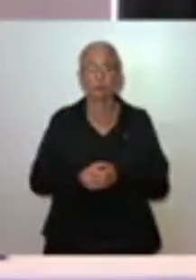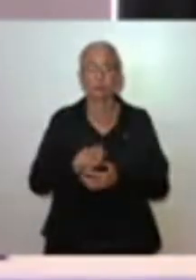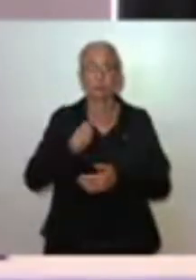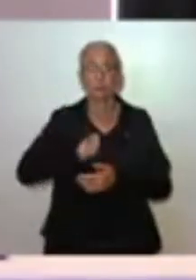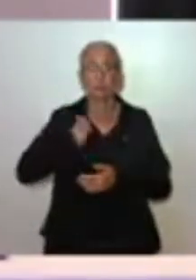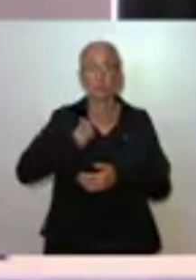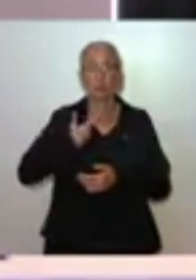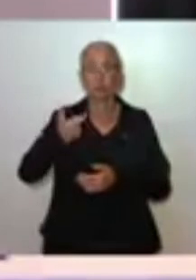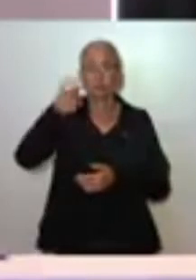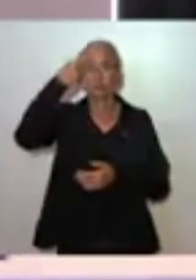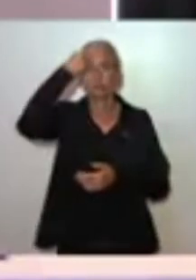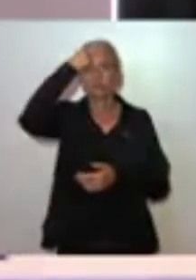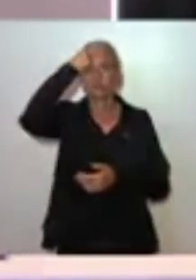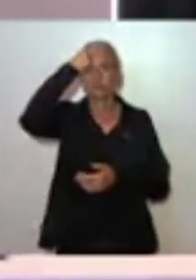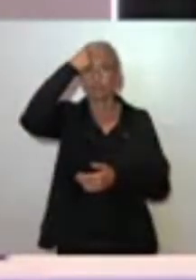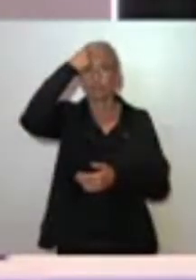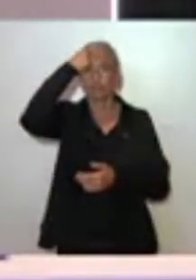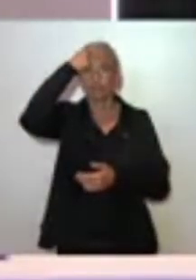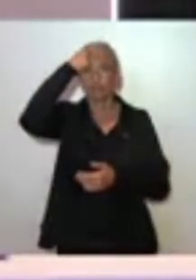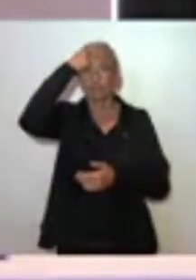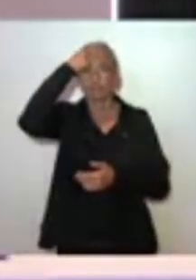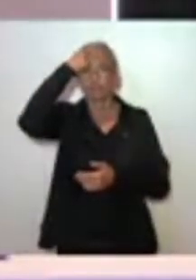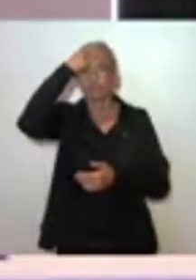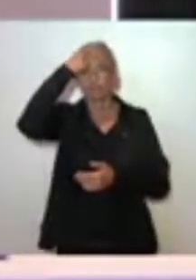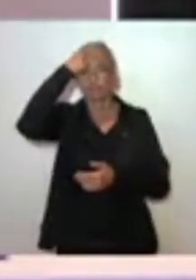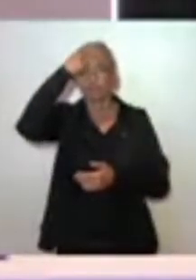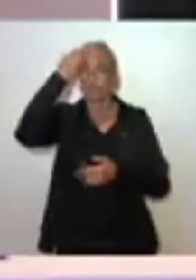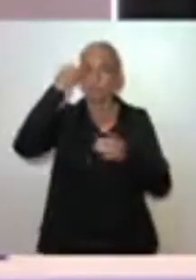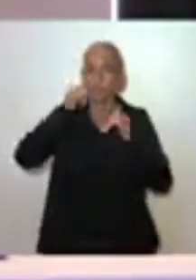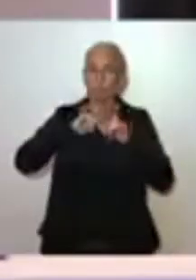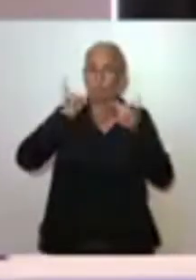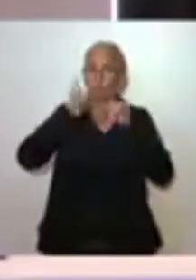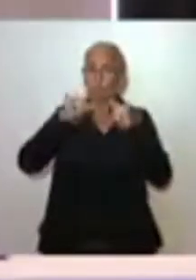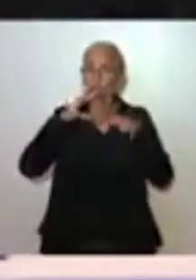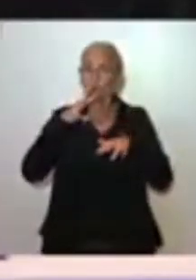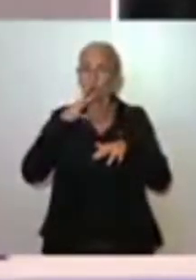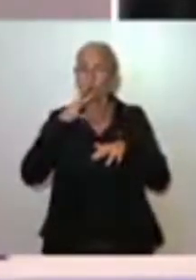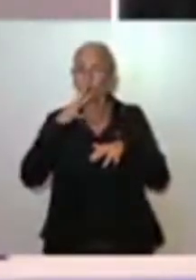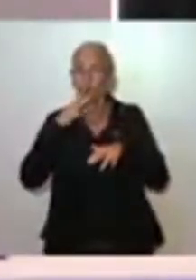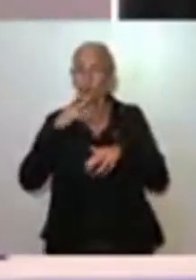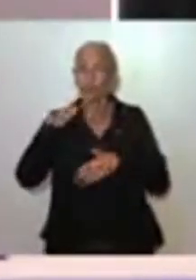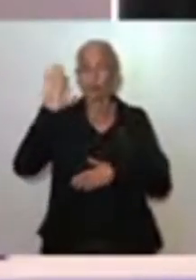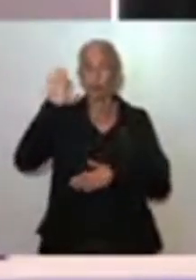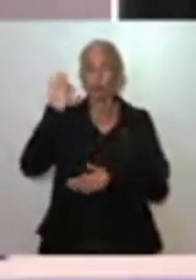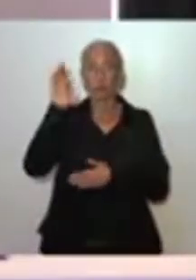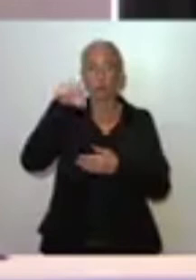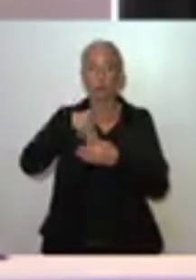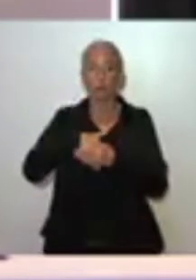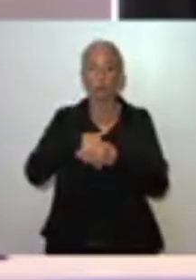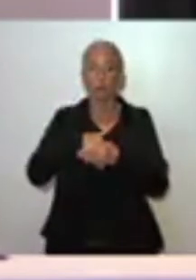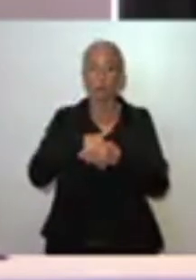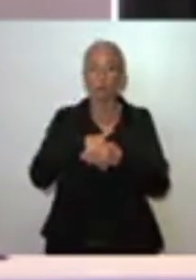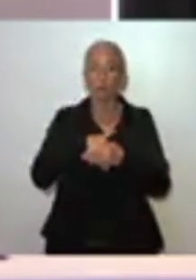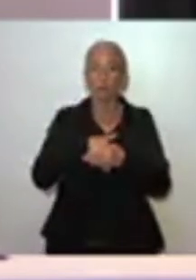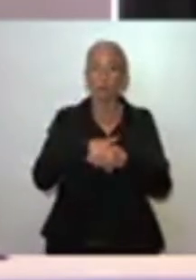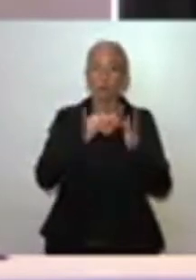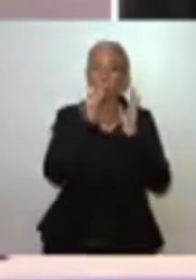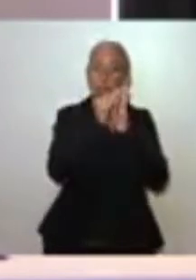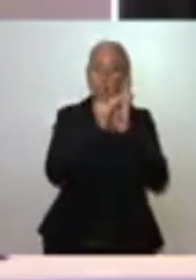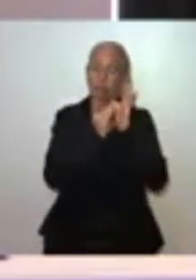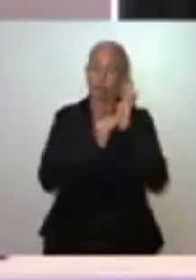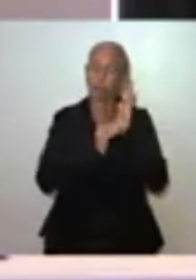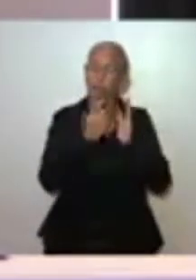participação consciente se informe sobre os candidatos se possível dá uma olhada no programa de cada um e ver com qual